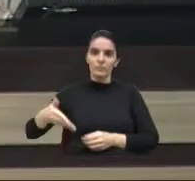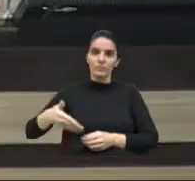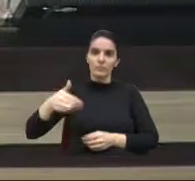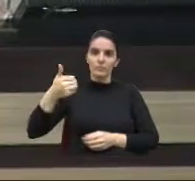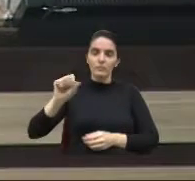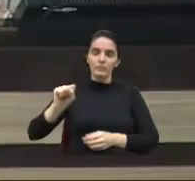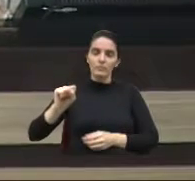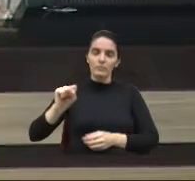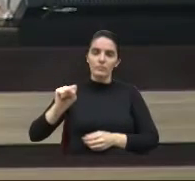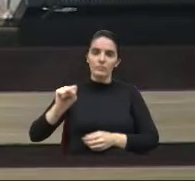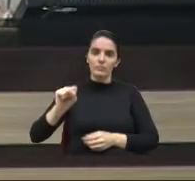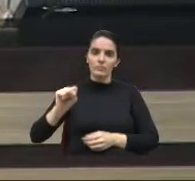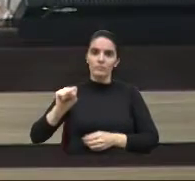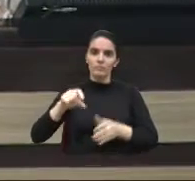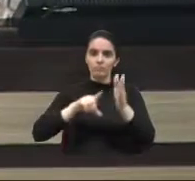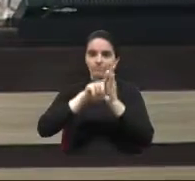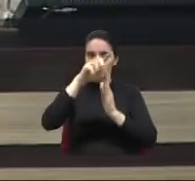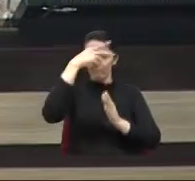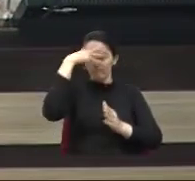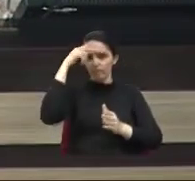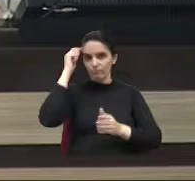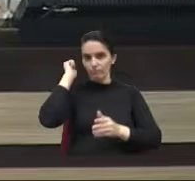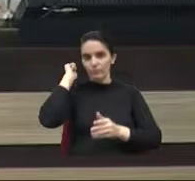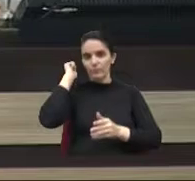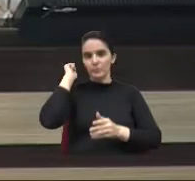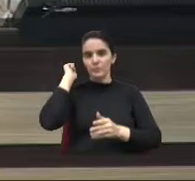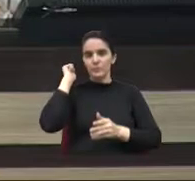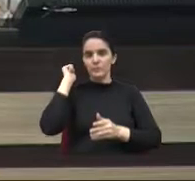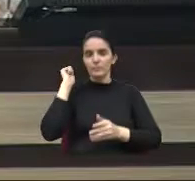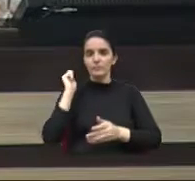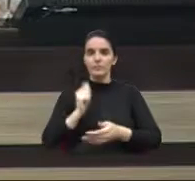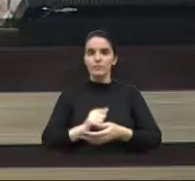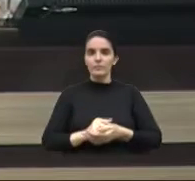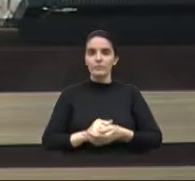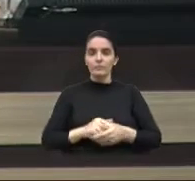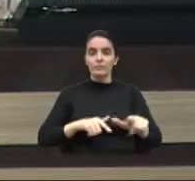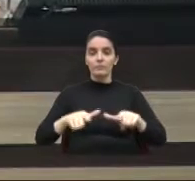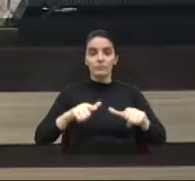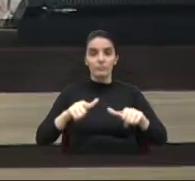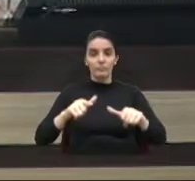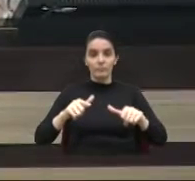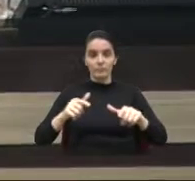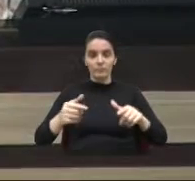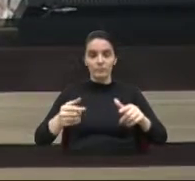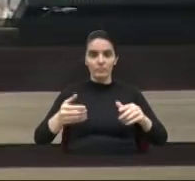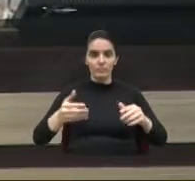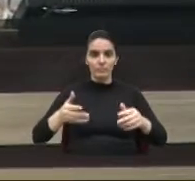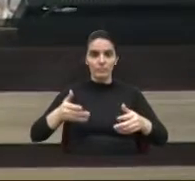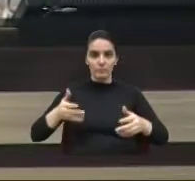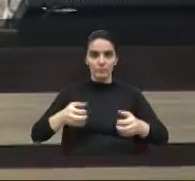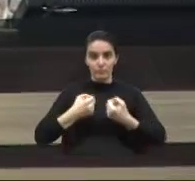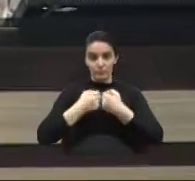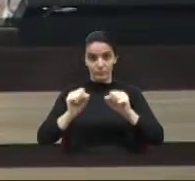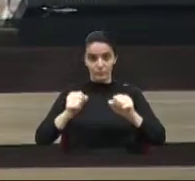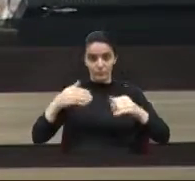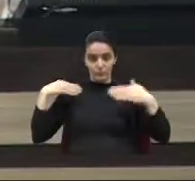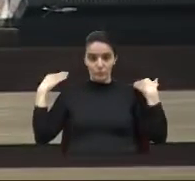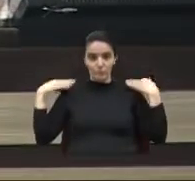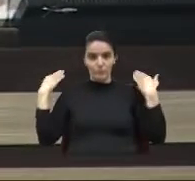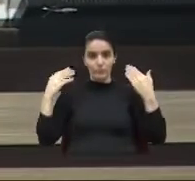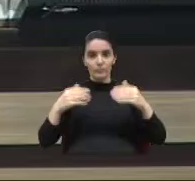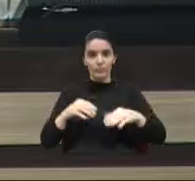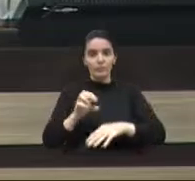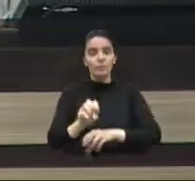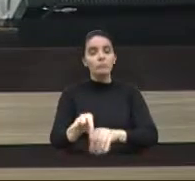422/2018. Requer informações ao Poder Executivo sobre a capacitação dos motoristas de ônibus no município. Vereadora